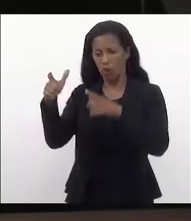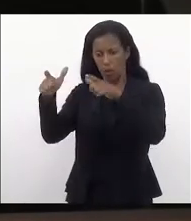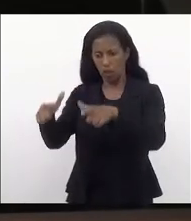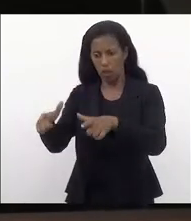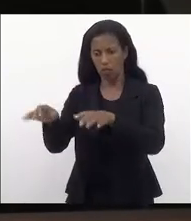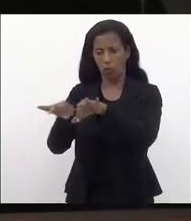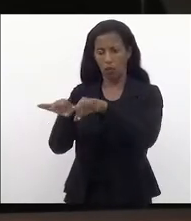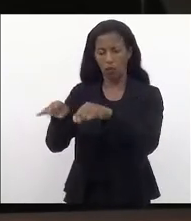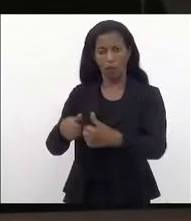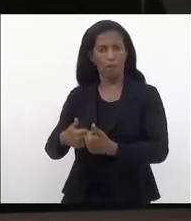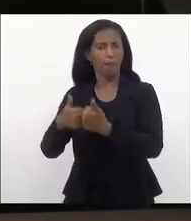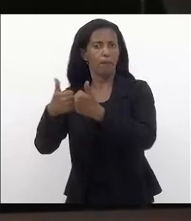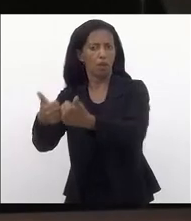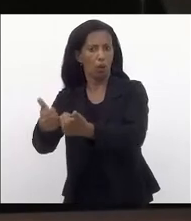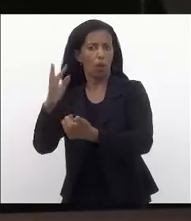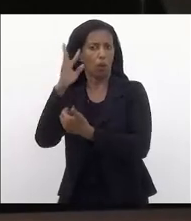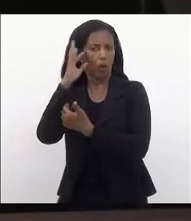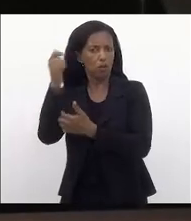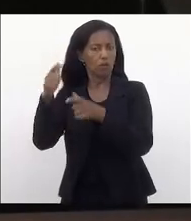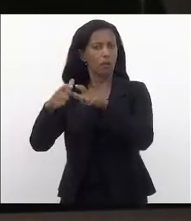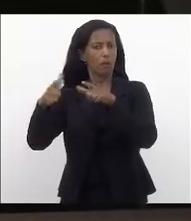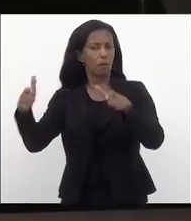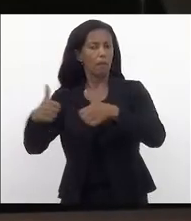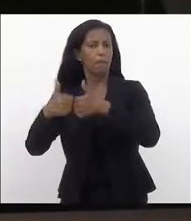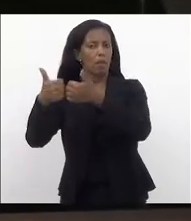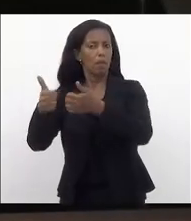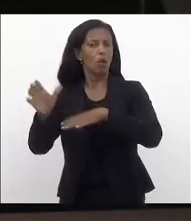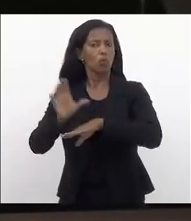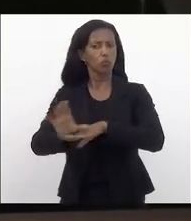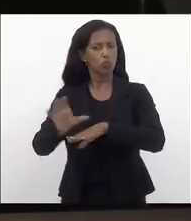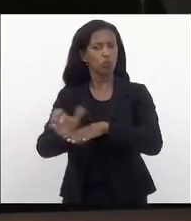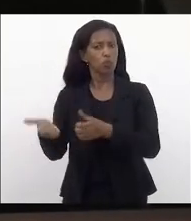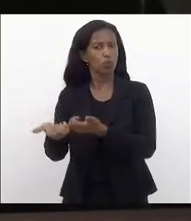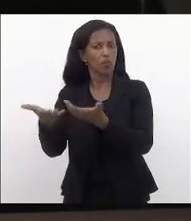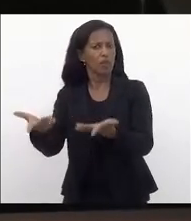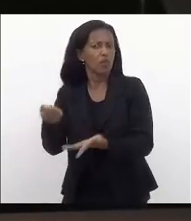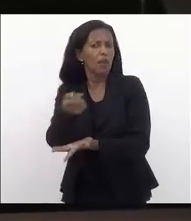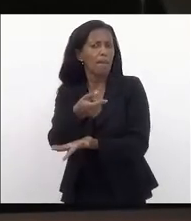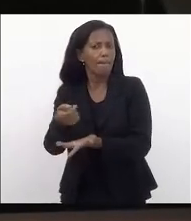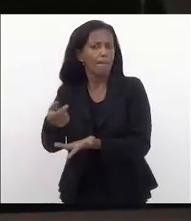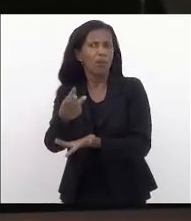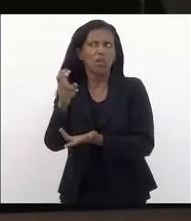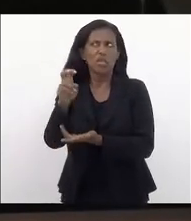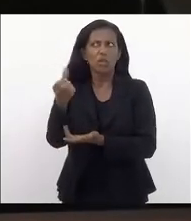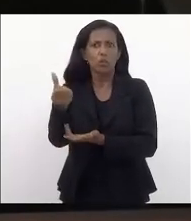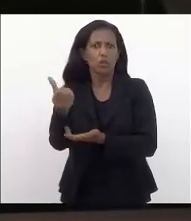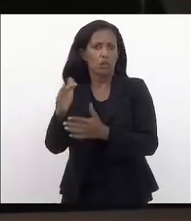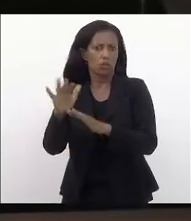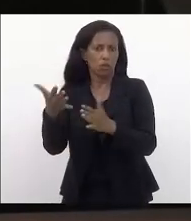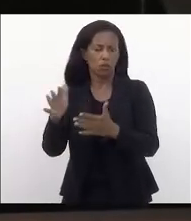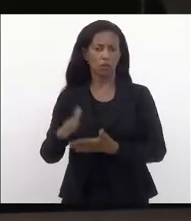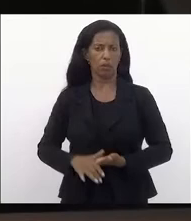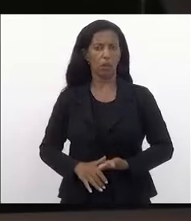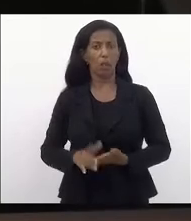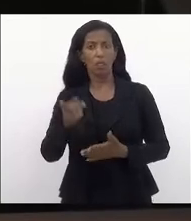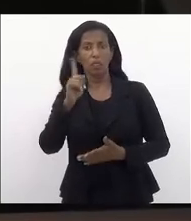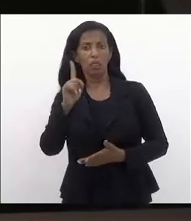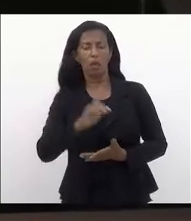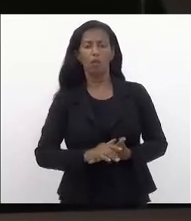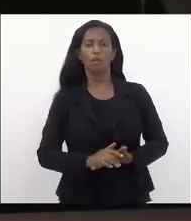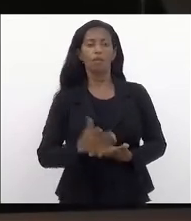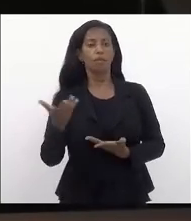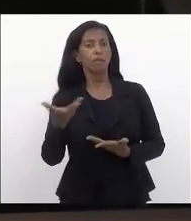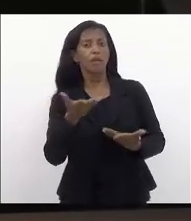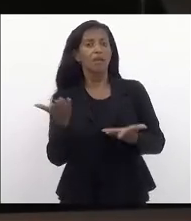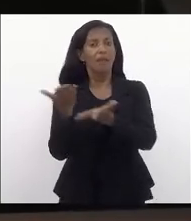resolver melhorar e ampliar mais ainda os cursos oferecidos lá que são poucos são cinco ou seis no máximo não ele quer simplesmente